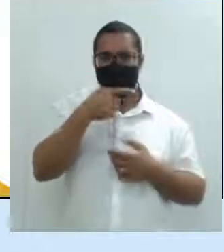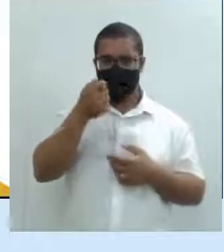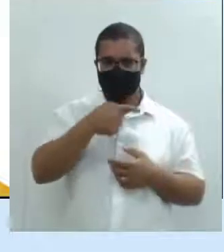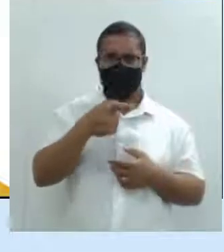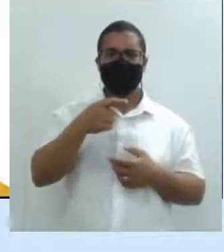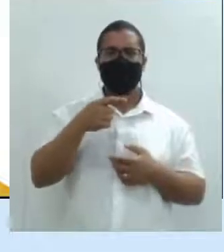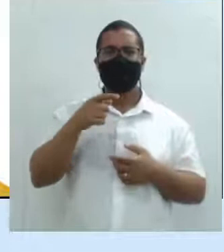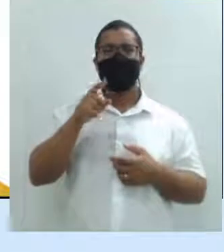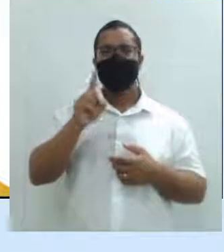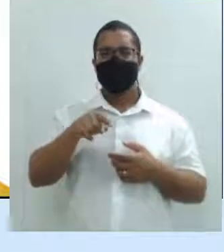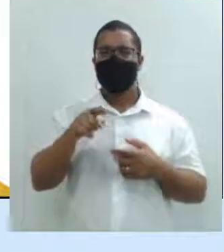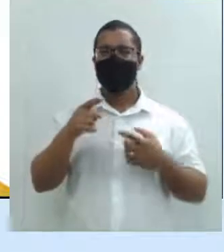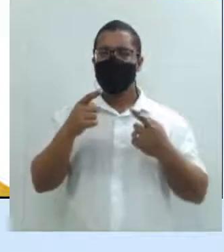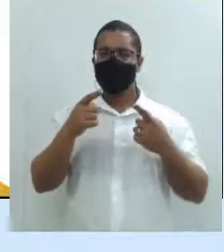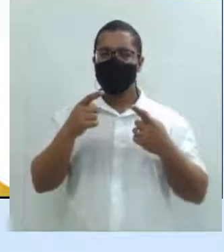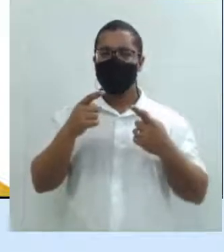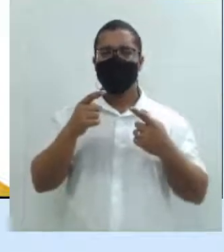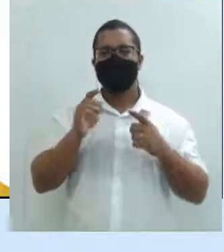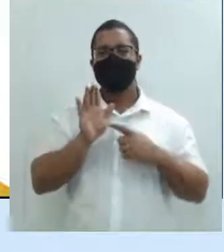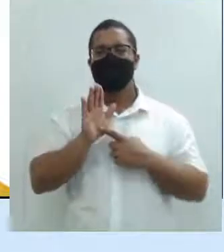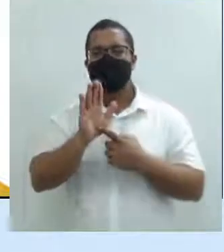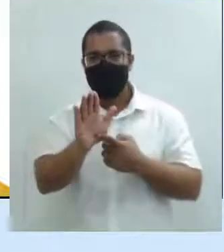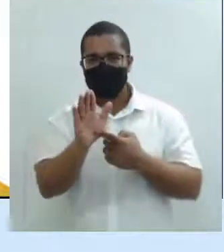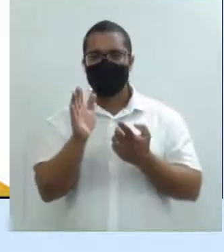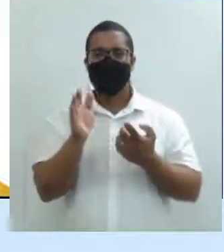faz uma sátira,